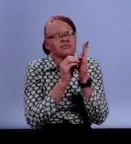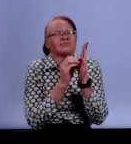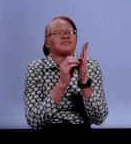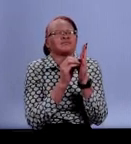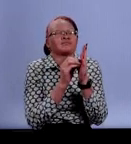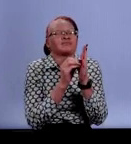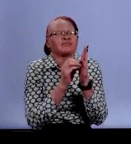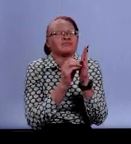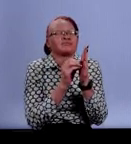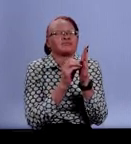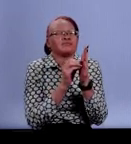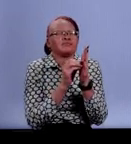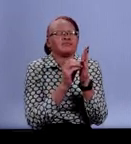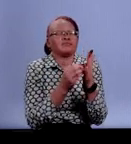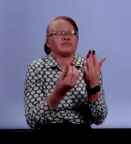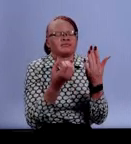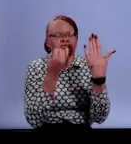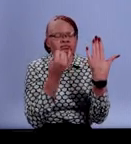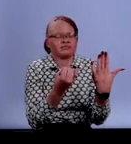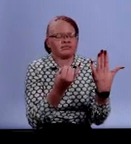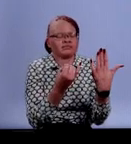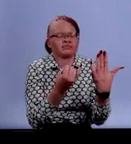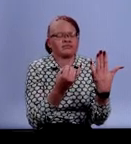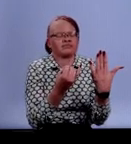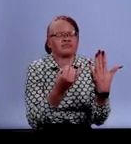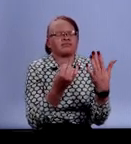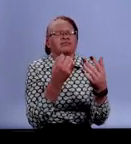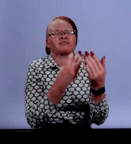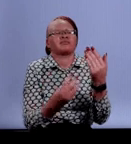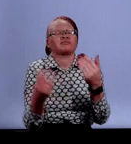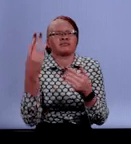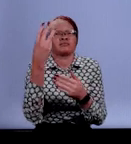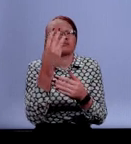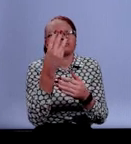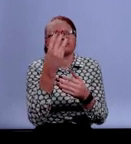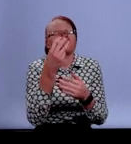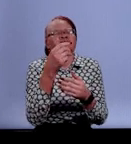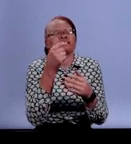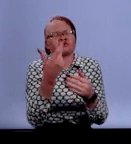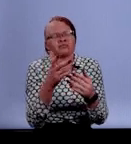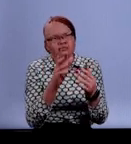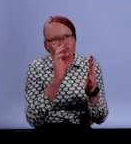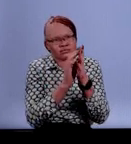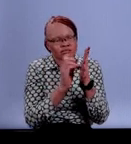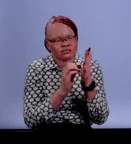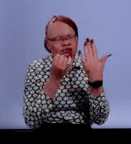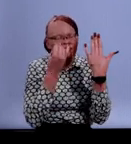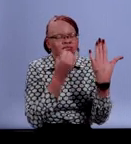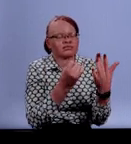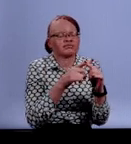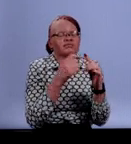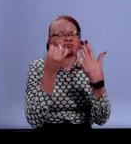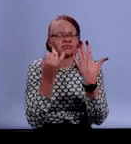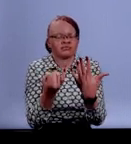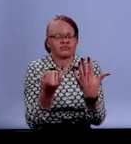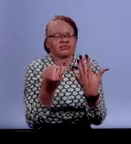resultado 6 elevado a 3 = 6 x 6 x 6 vamos resolver em parte 6